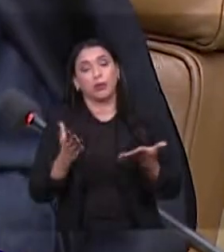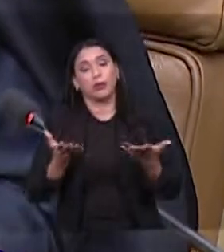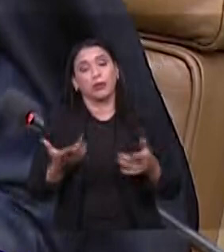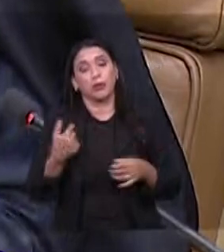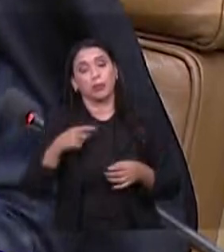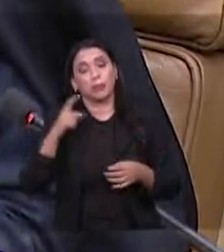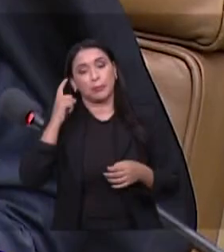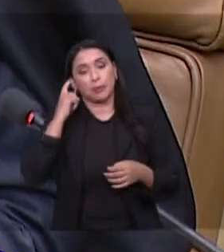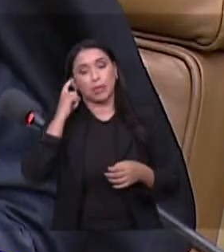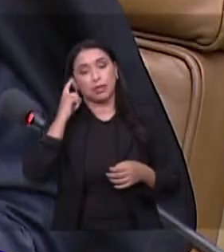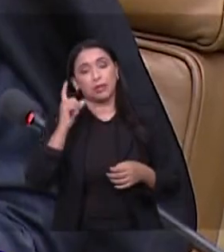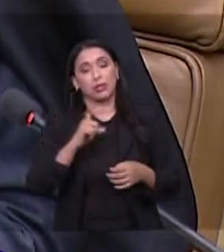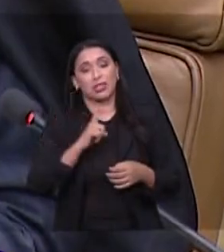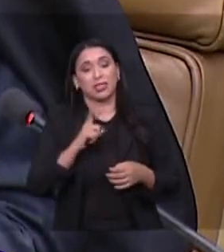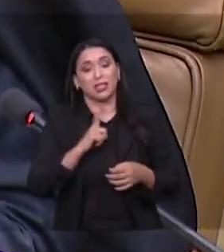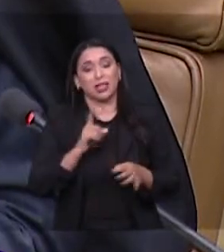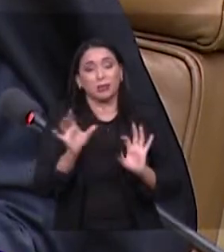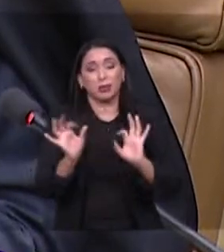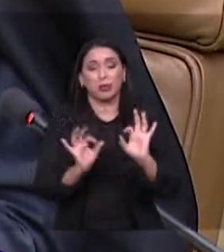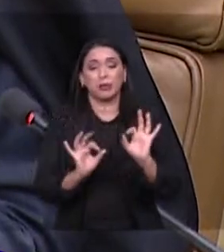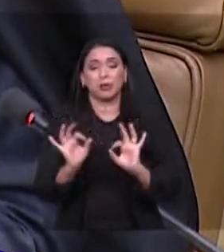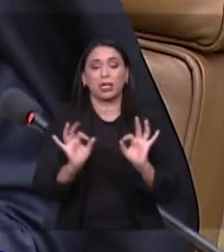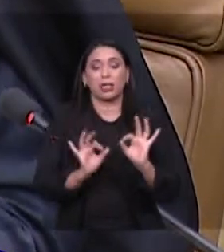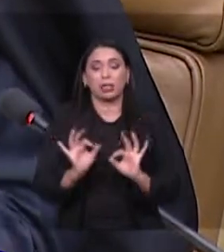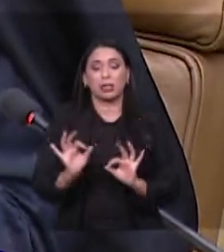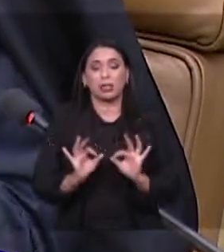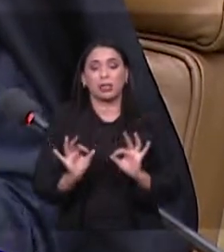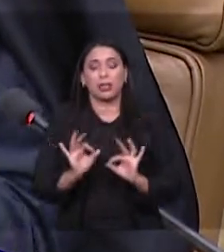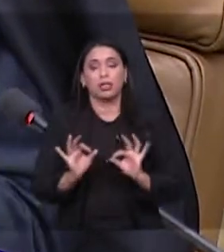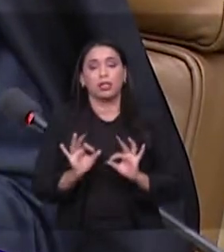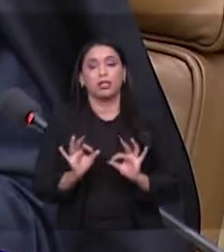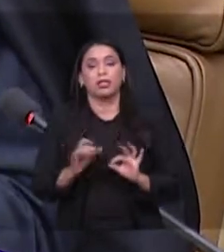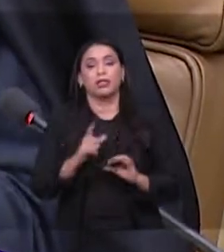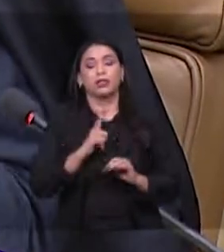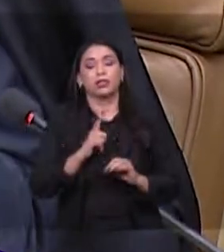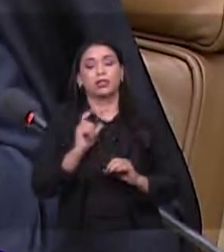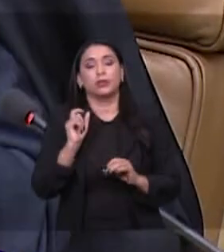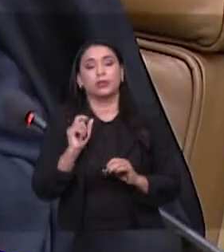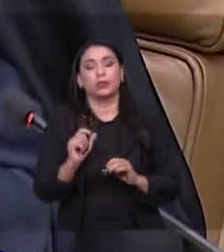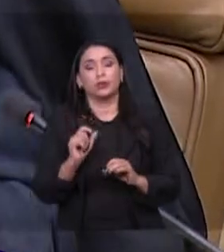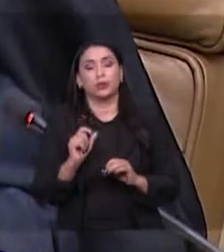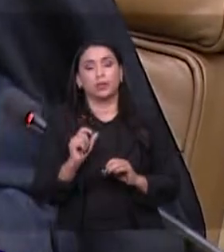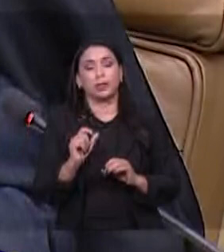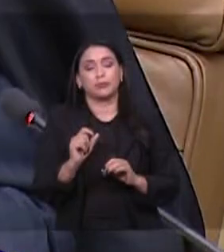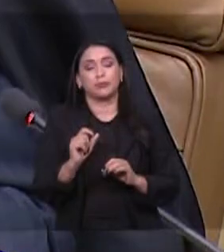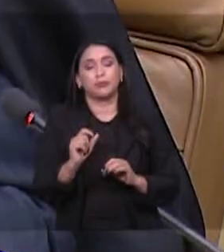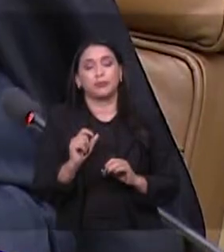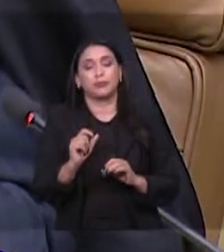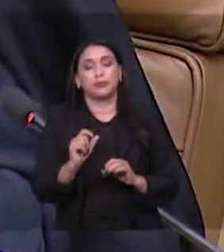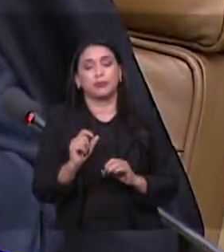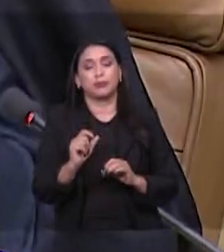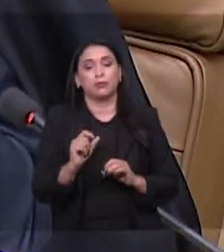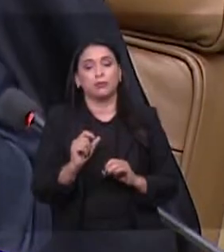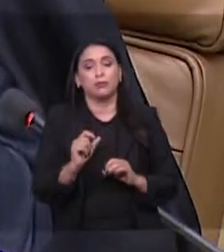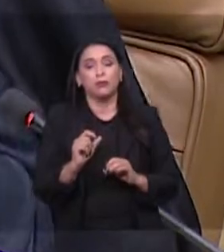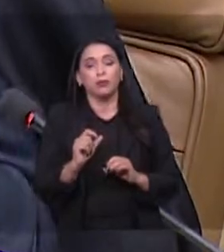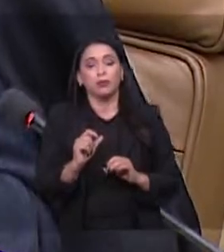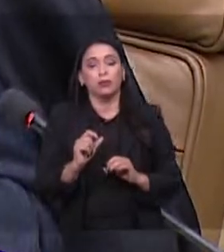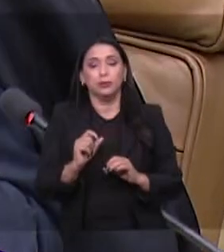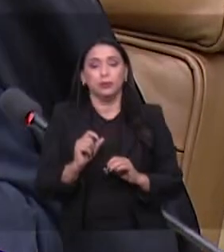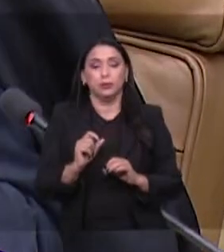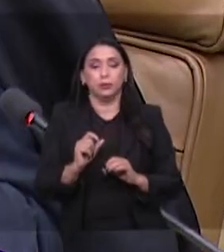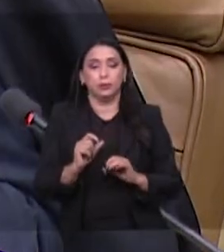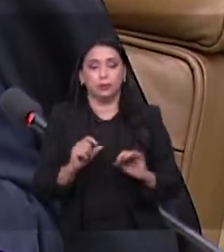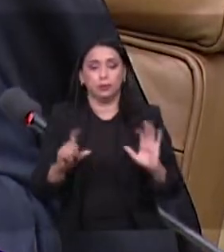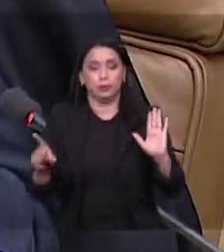uma antessala para respondermos à ideia segundo a qual a criação, tal como está